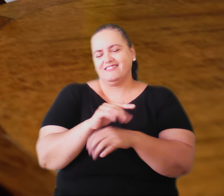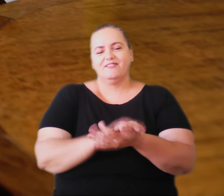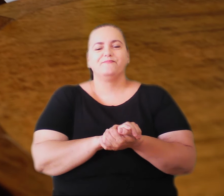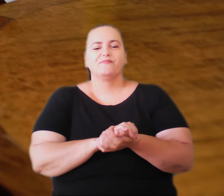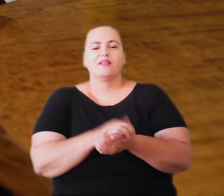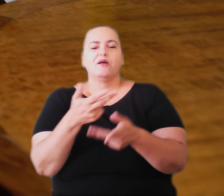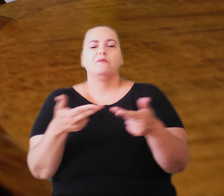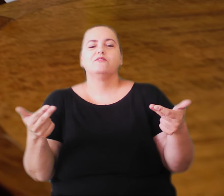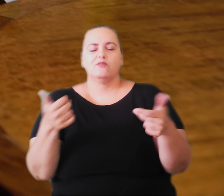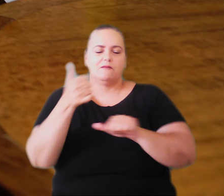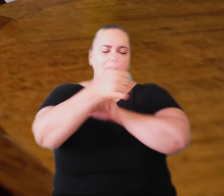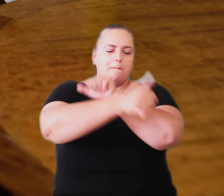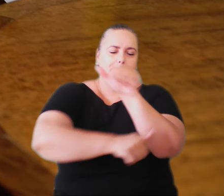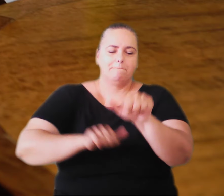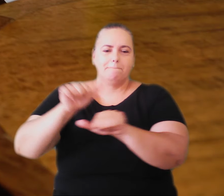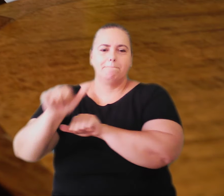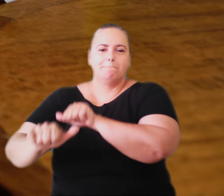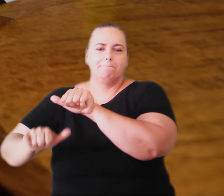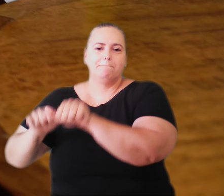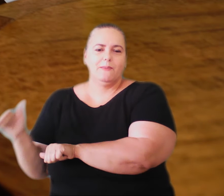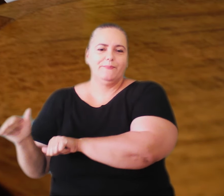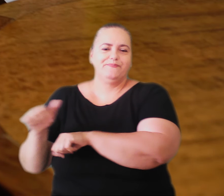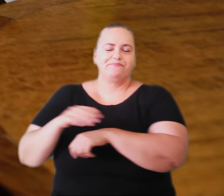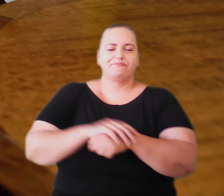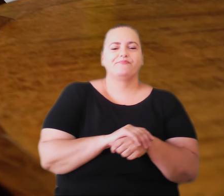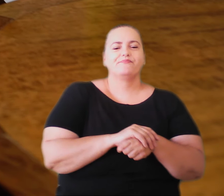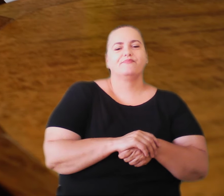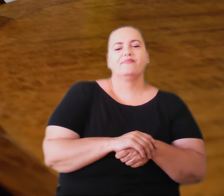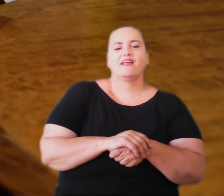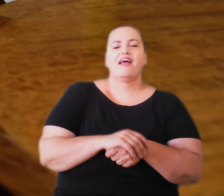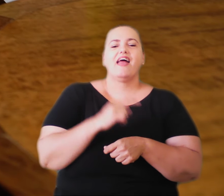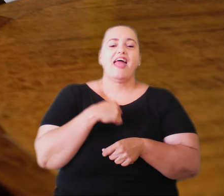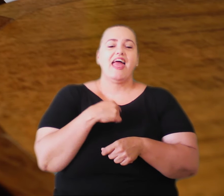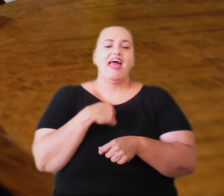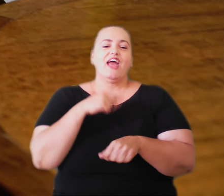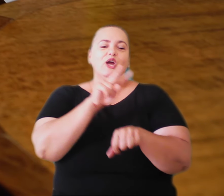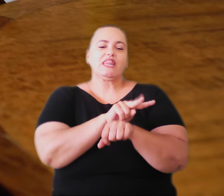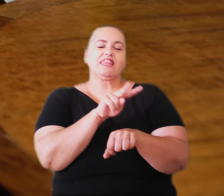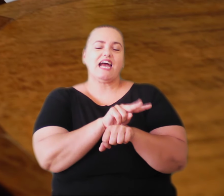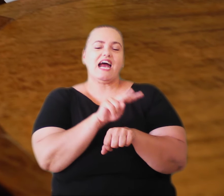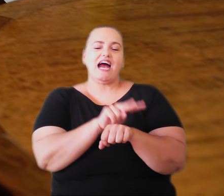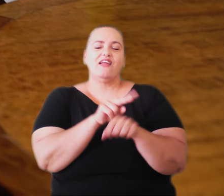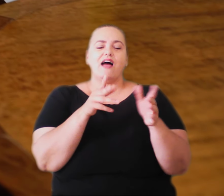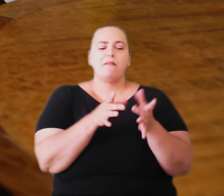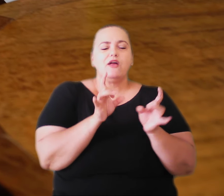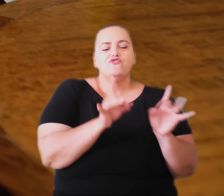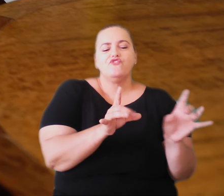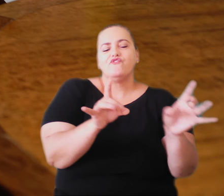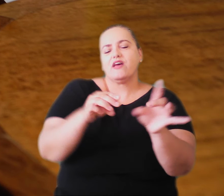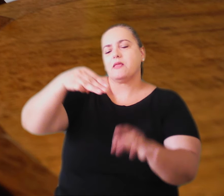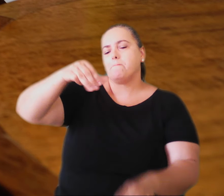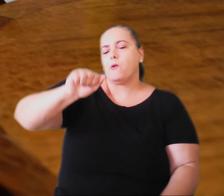coisas mudam, foram mudando. Eu cuidava da parte de vendas dos